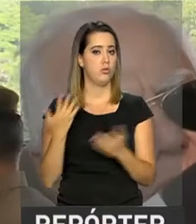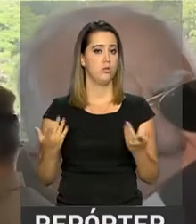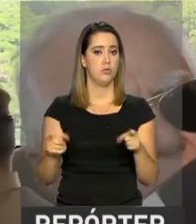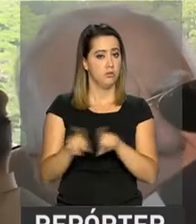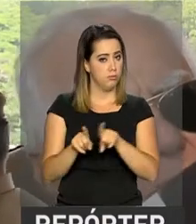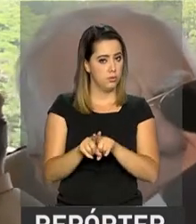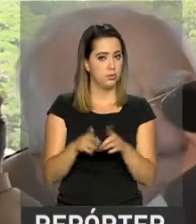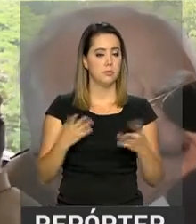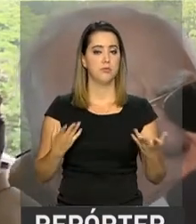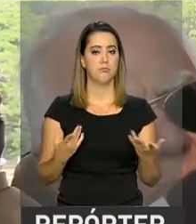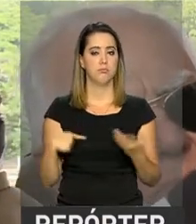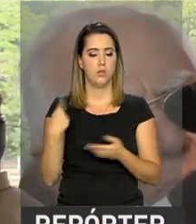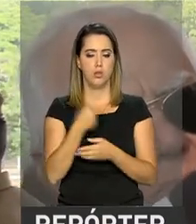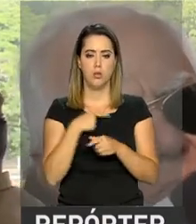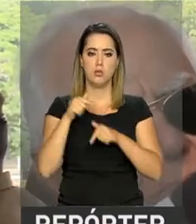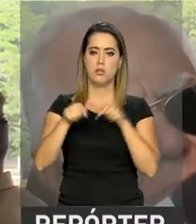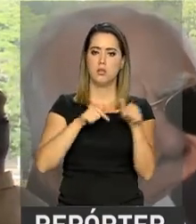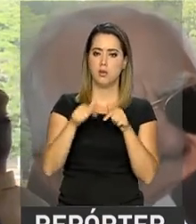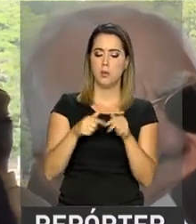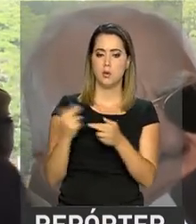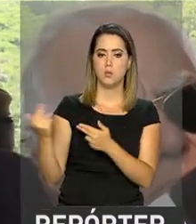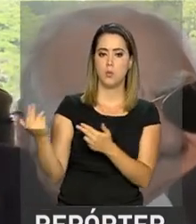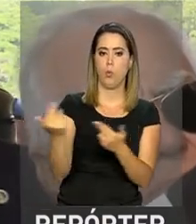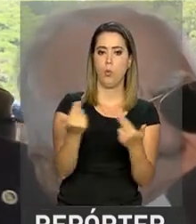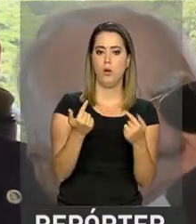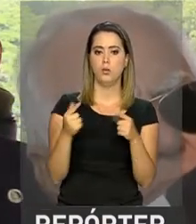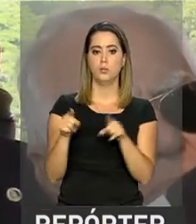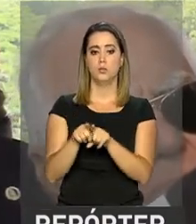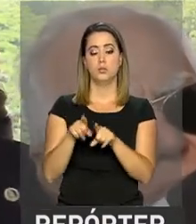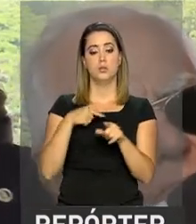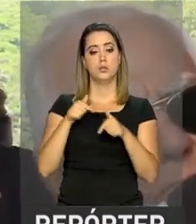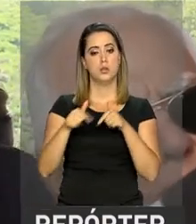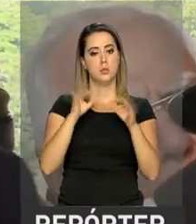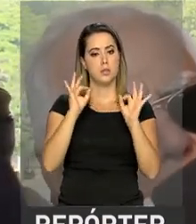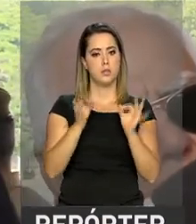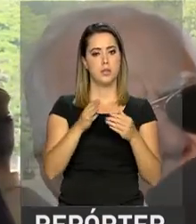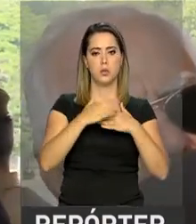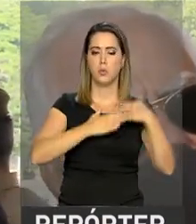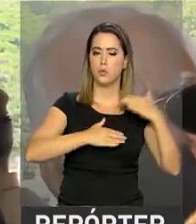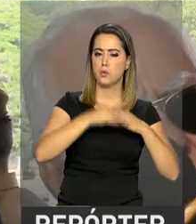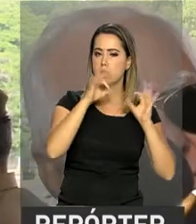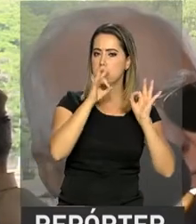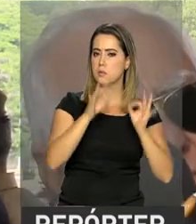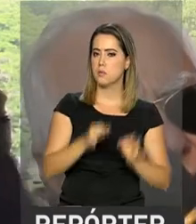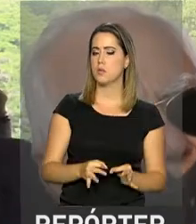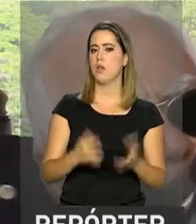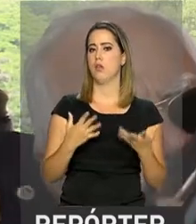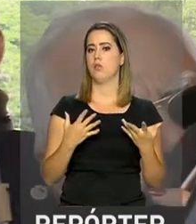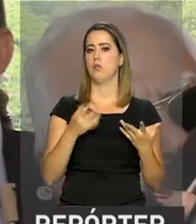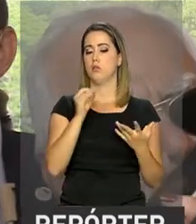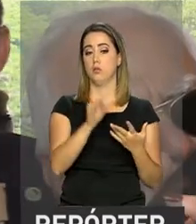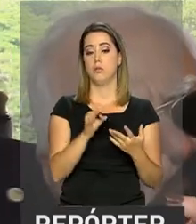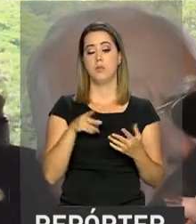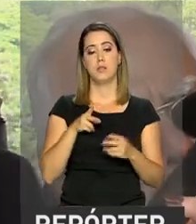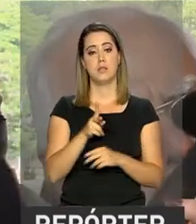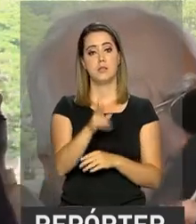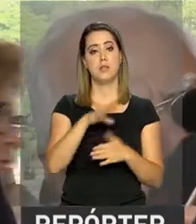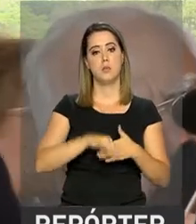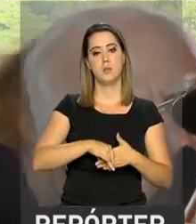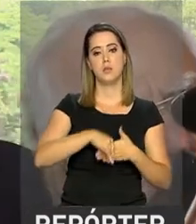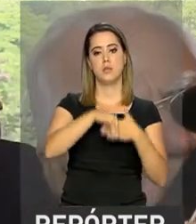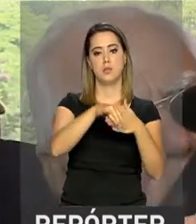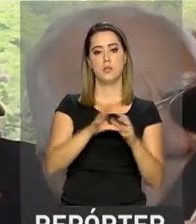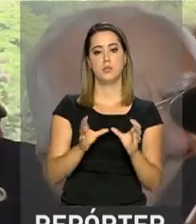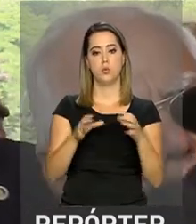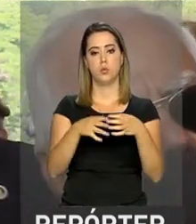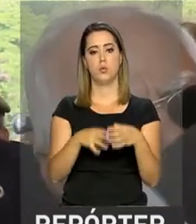nós aqui aplicamos esse aprendizado com profissionalismo e com competência, mas sempre, sempre, sobre a liderança das